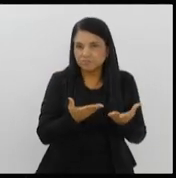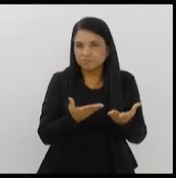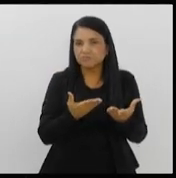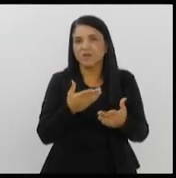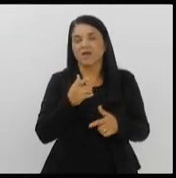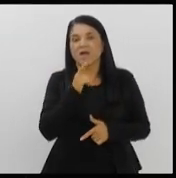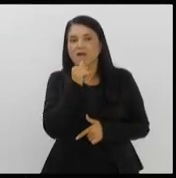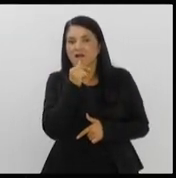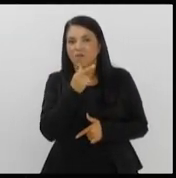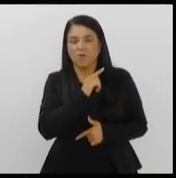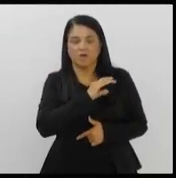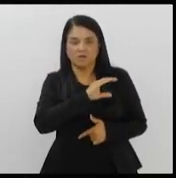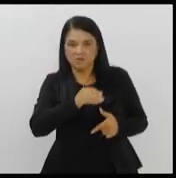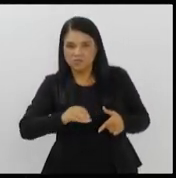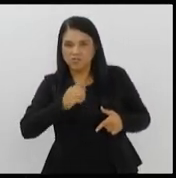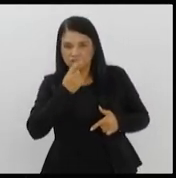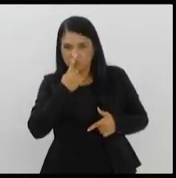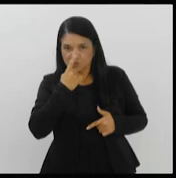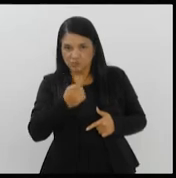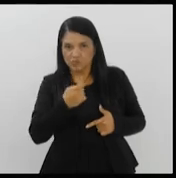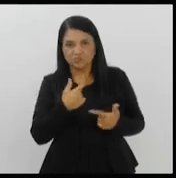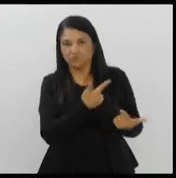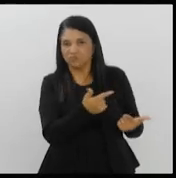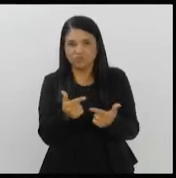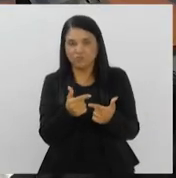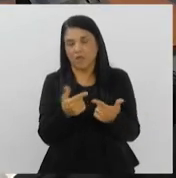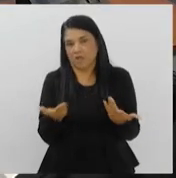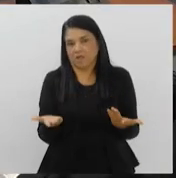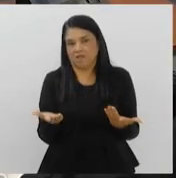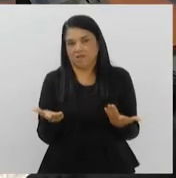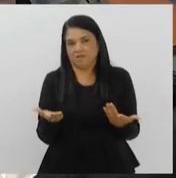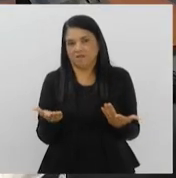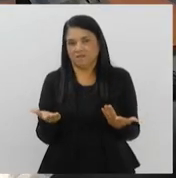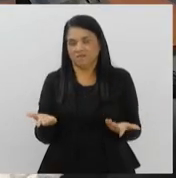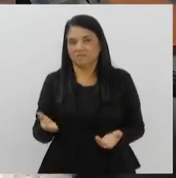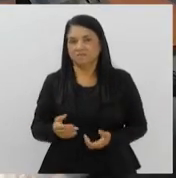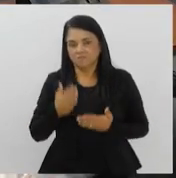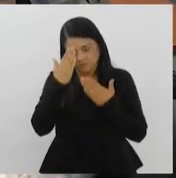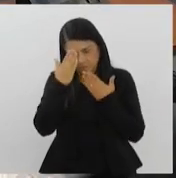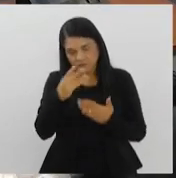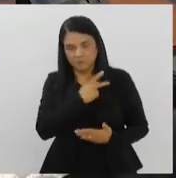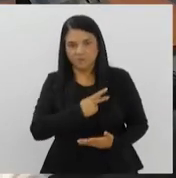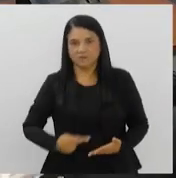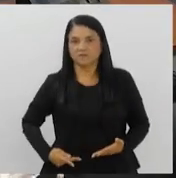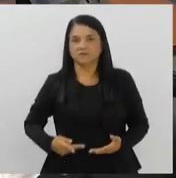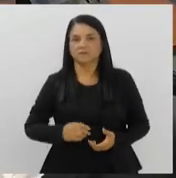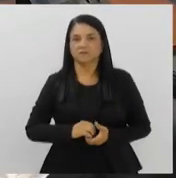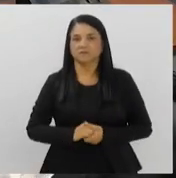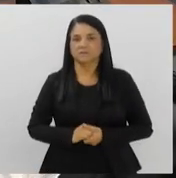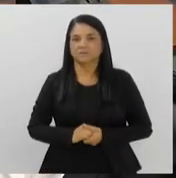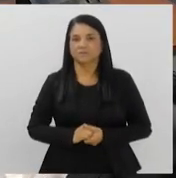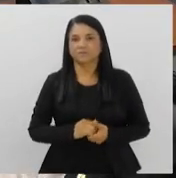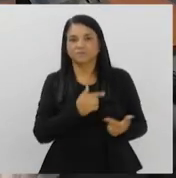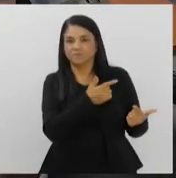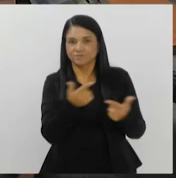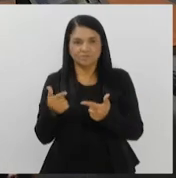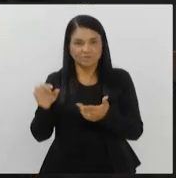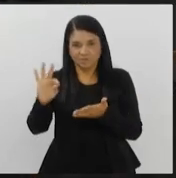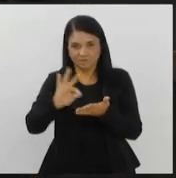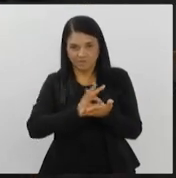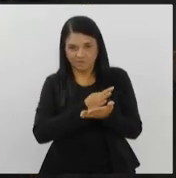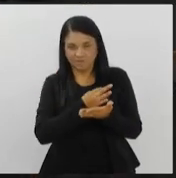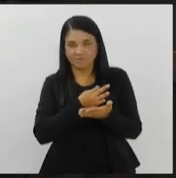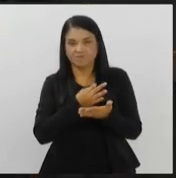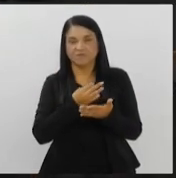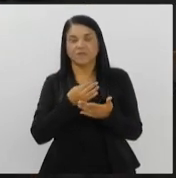que a Prolagos não presta. Muito obrigado, senhor presidente. Não havendo mais oradores